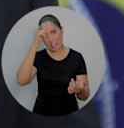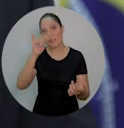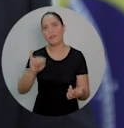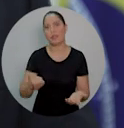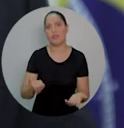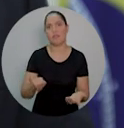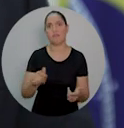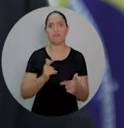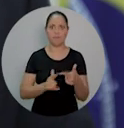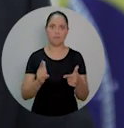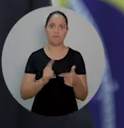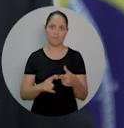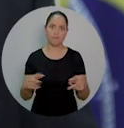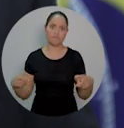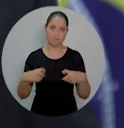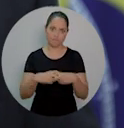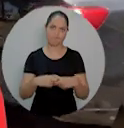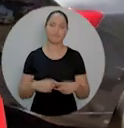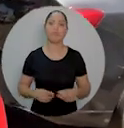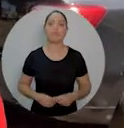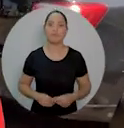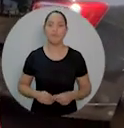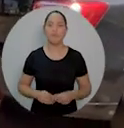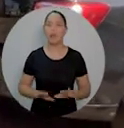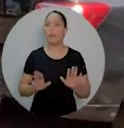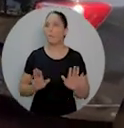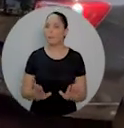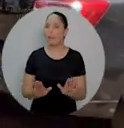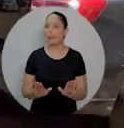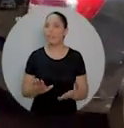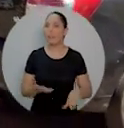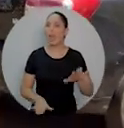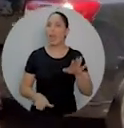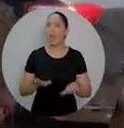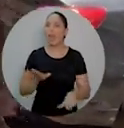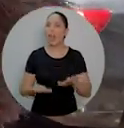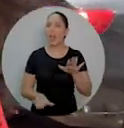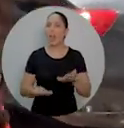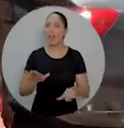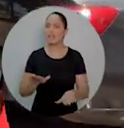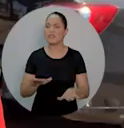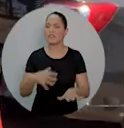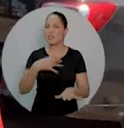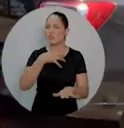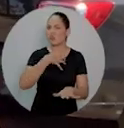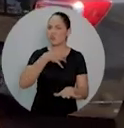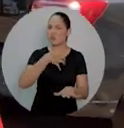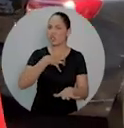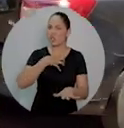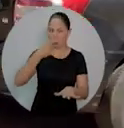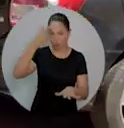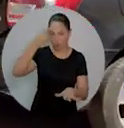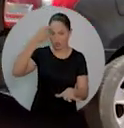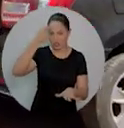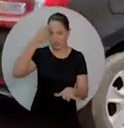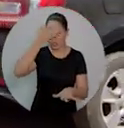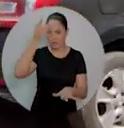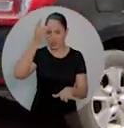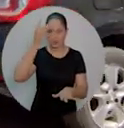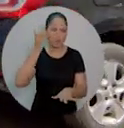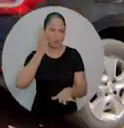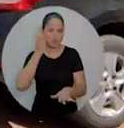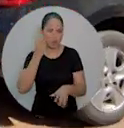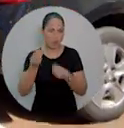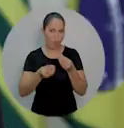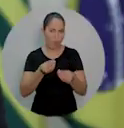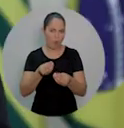acidentes que resultem em vítimas. Existe alguma forma de forçar a conscientização de quem ainda insiste